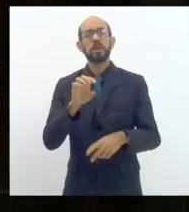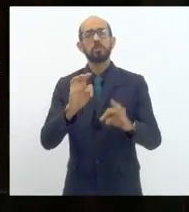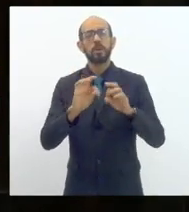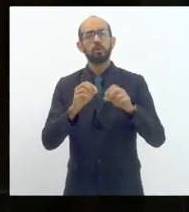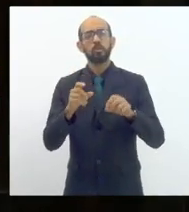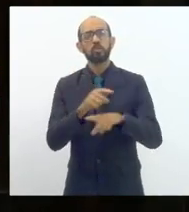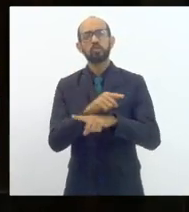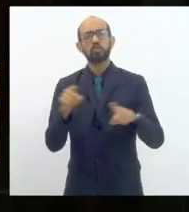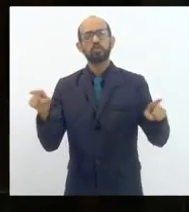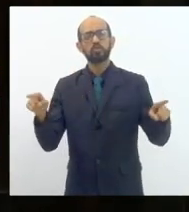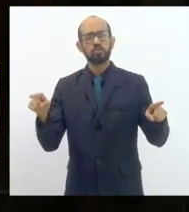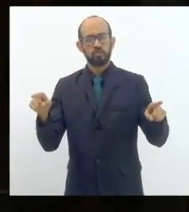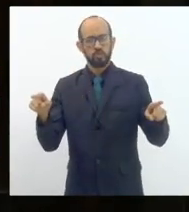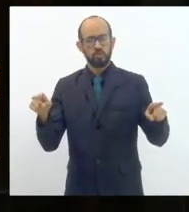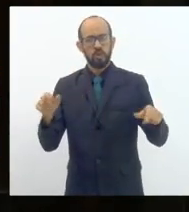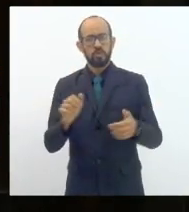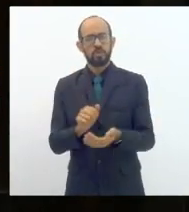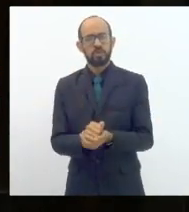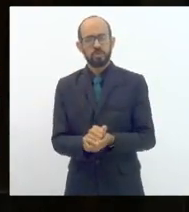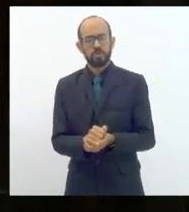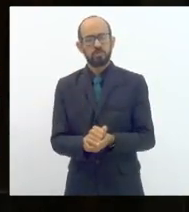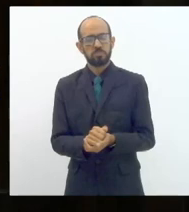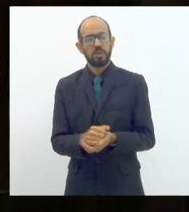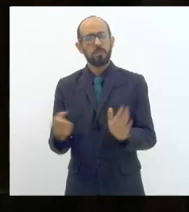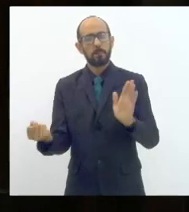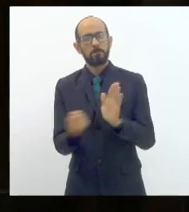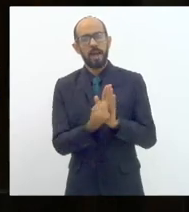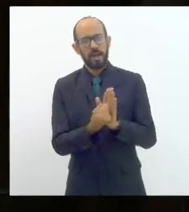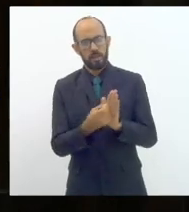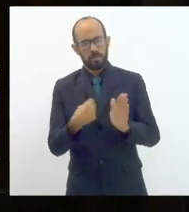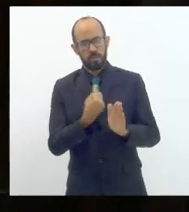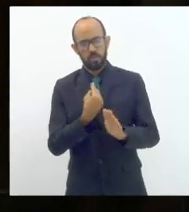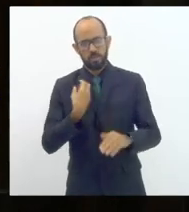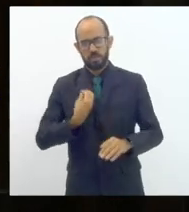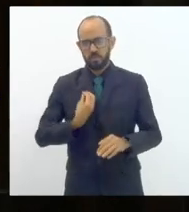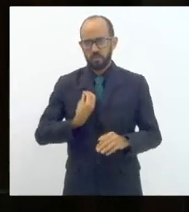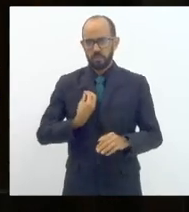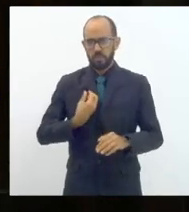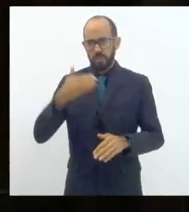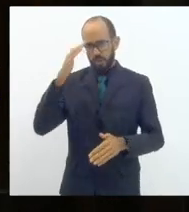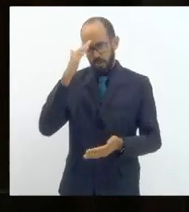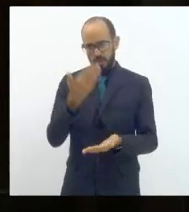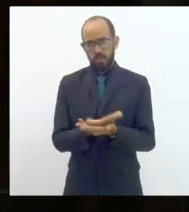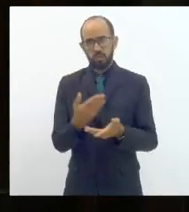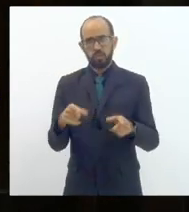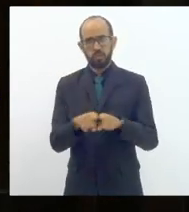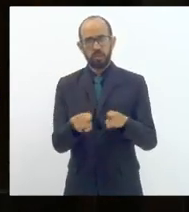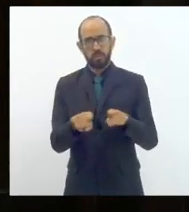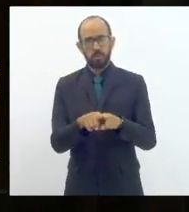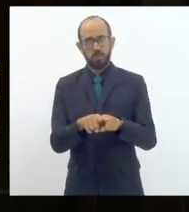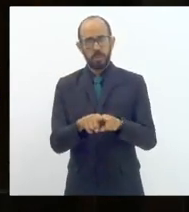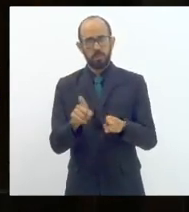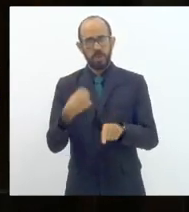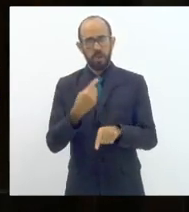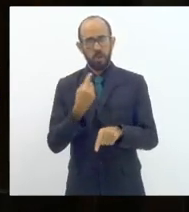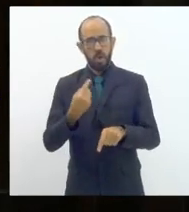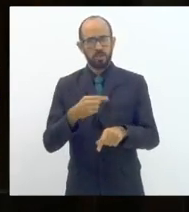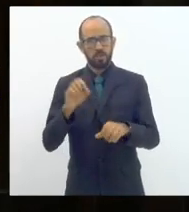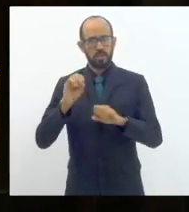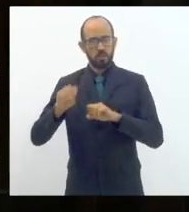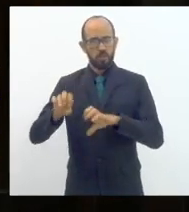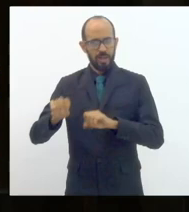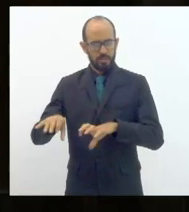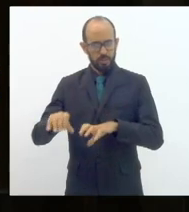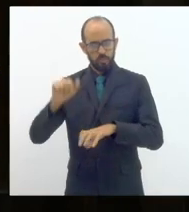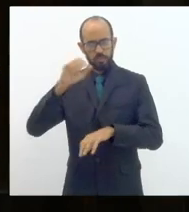nós. É um dia marcante para as nossas vidas. E eu acredito também que é um dia marcante para a nossa educação brasileira e para